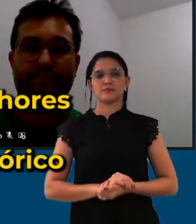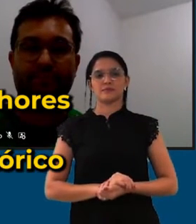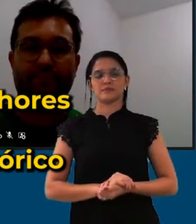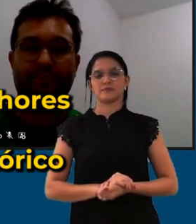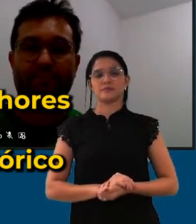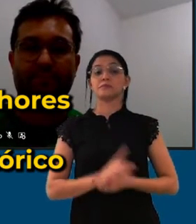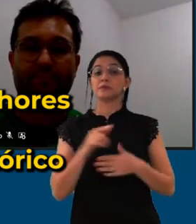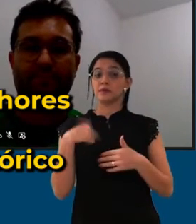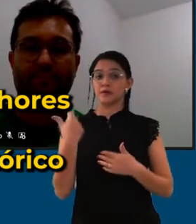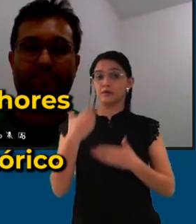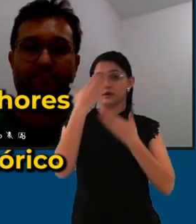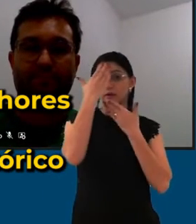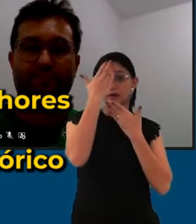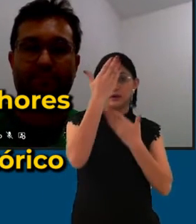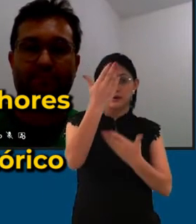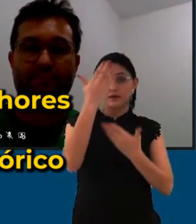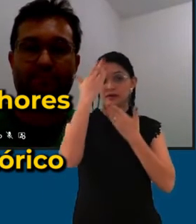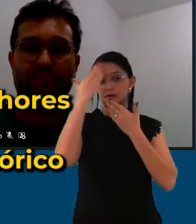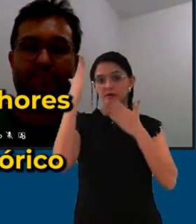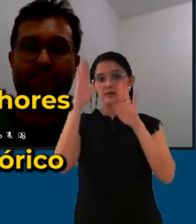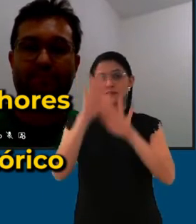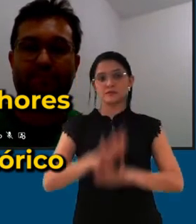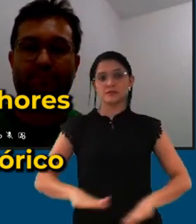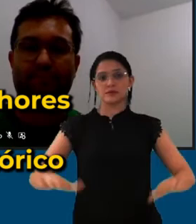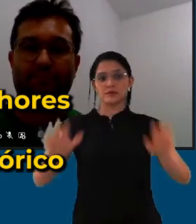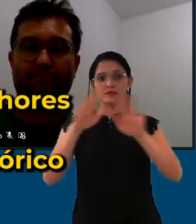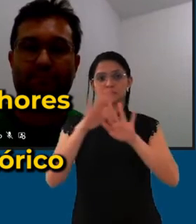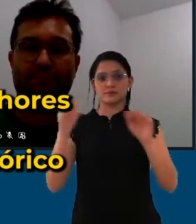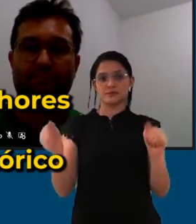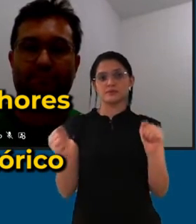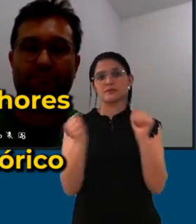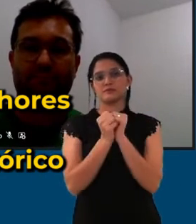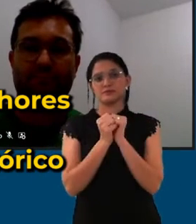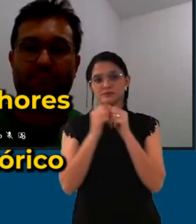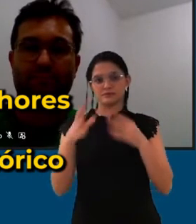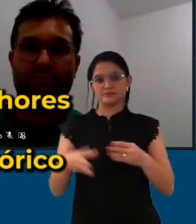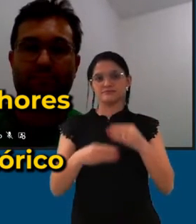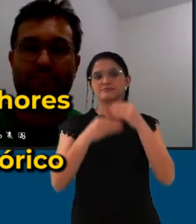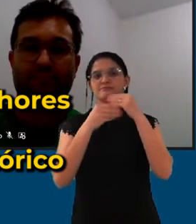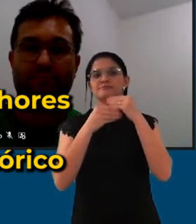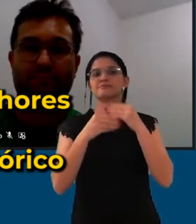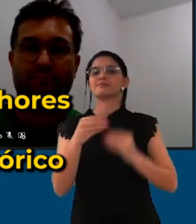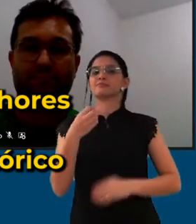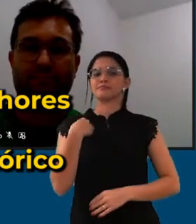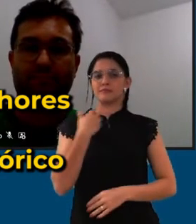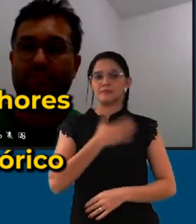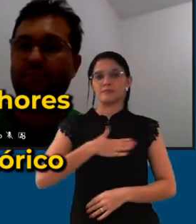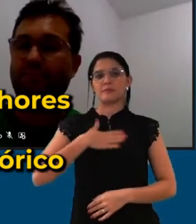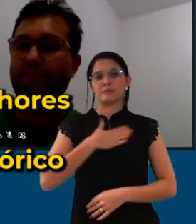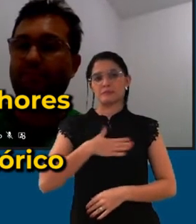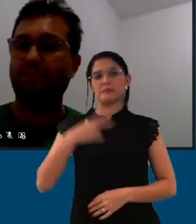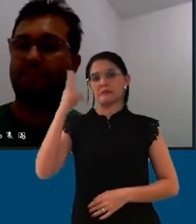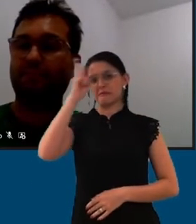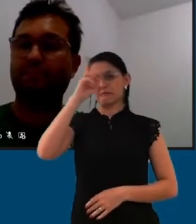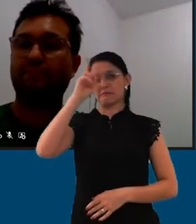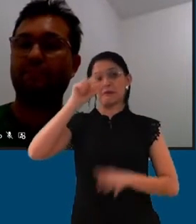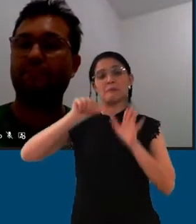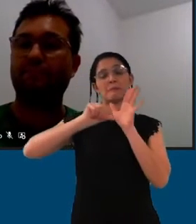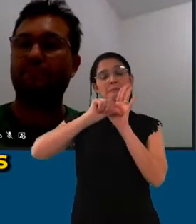Assim, eu agradeço, então, a participação de todos os senhores que foram atores, né, desse ato aqui, que para mim é um ato histórico